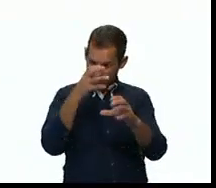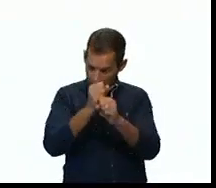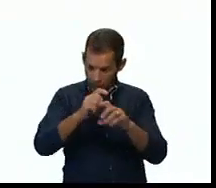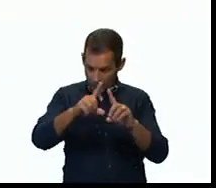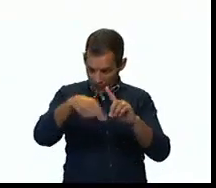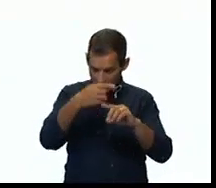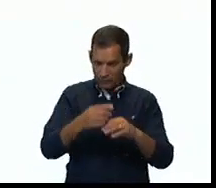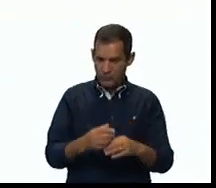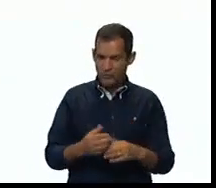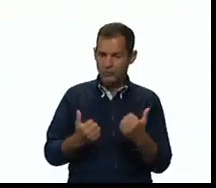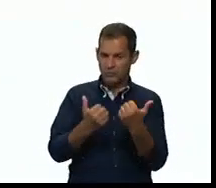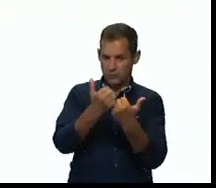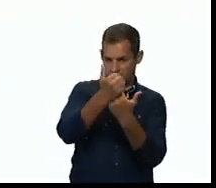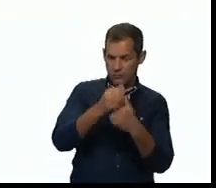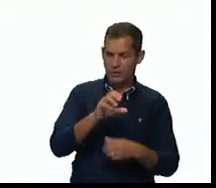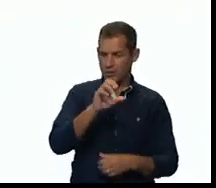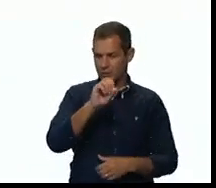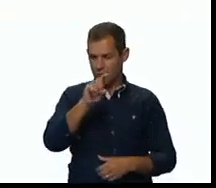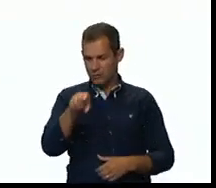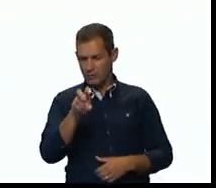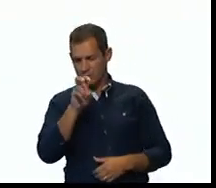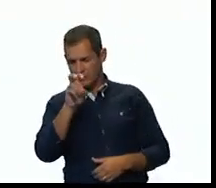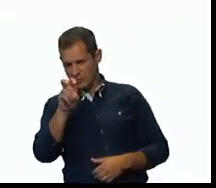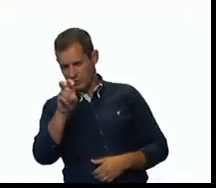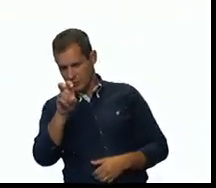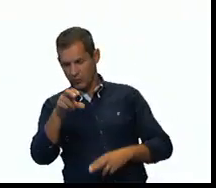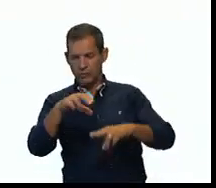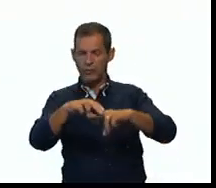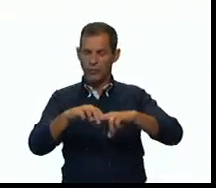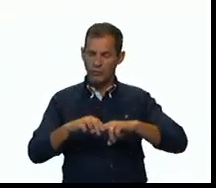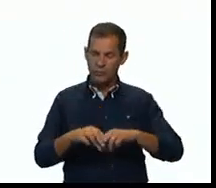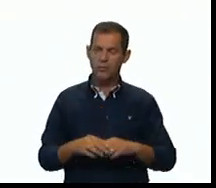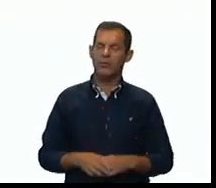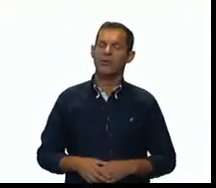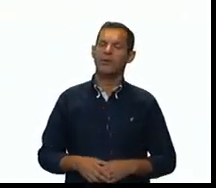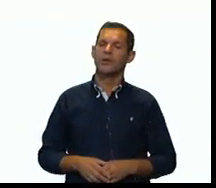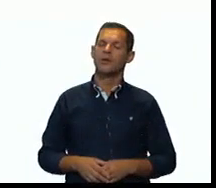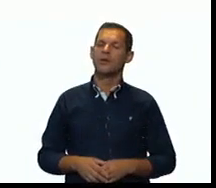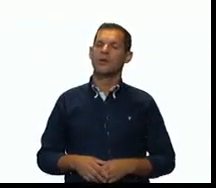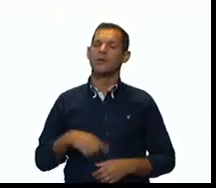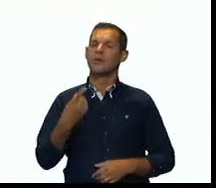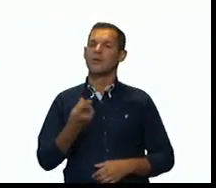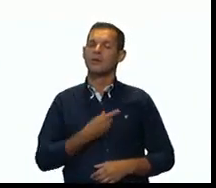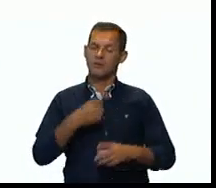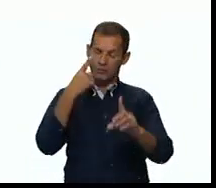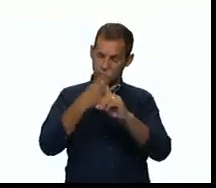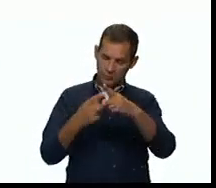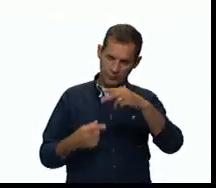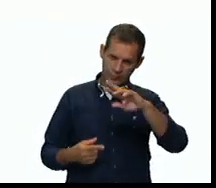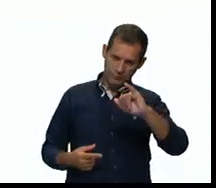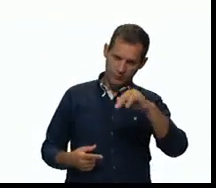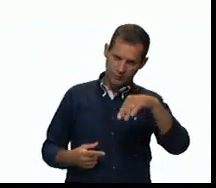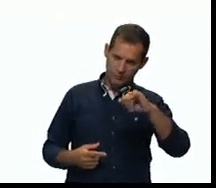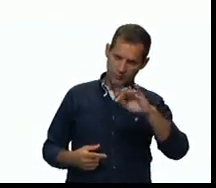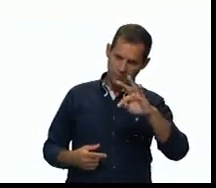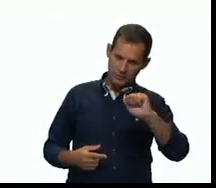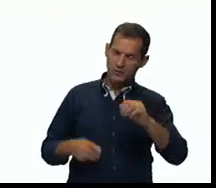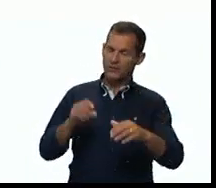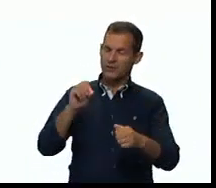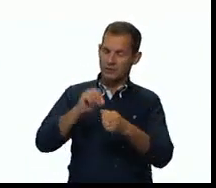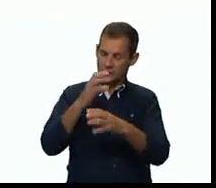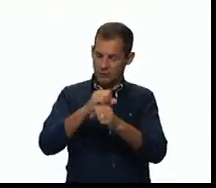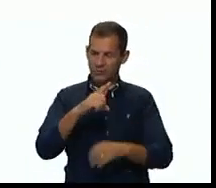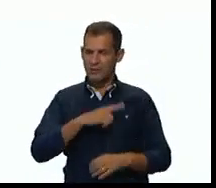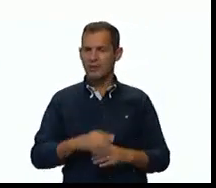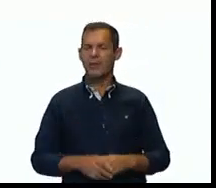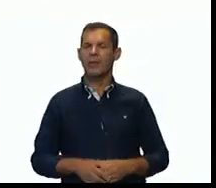e depois nós substituímos o 0,5 na nossa primitiva que a gente acabou de encontrar. Fazendo essas contas, nós